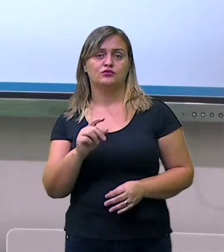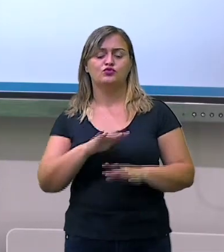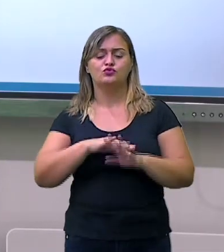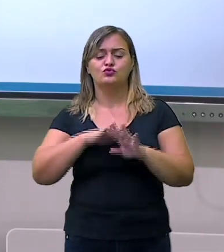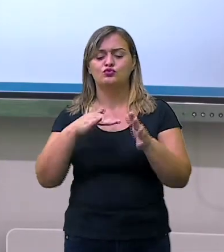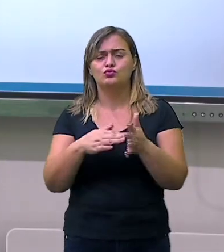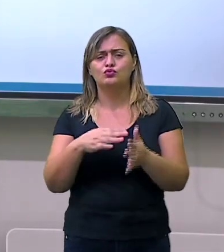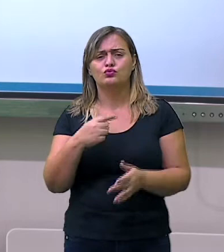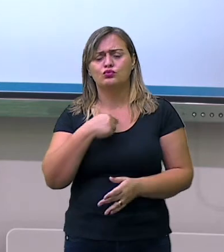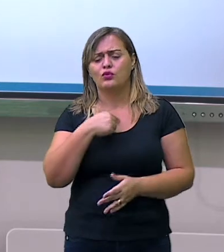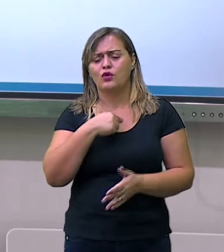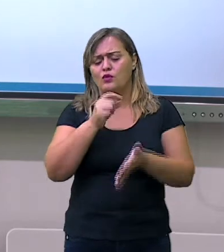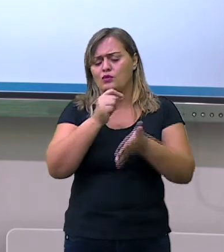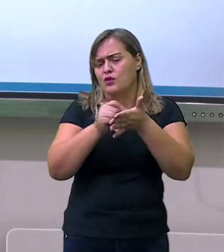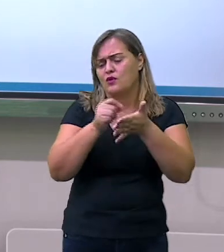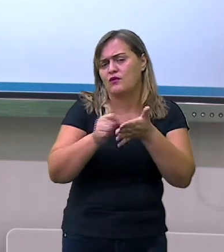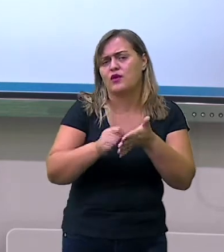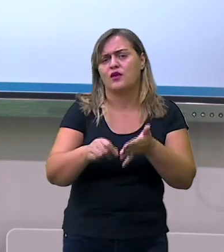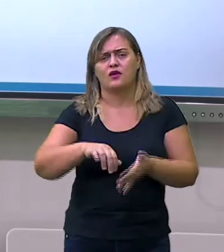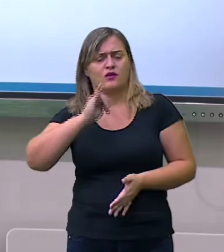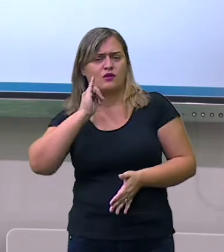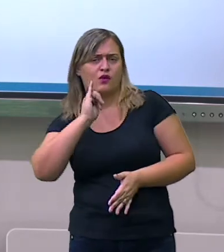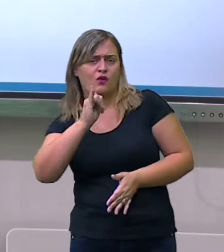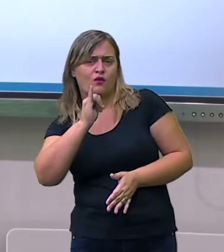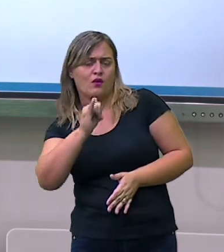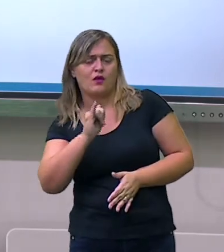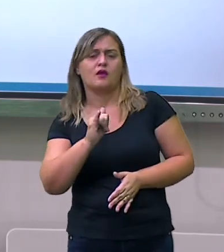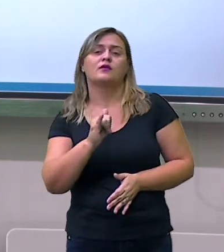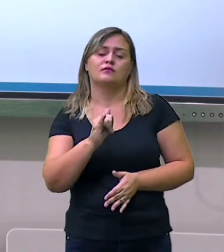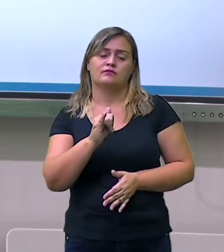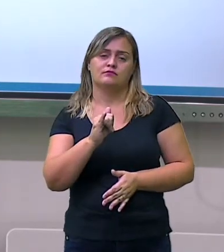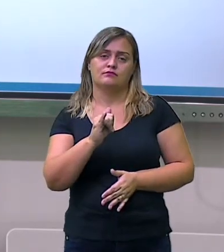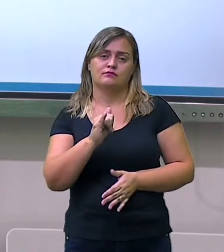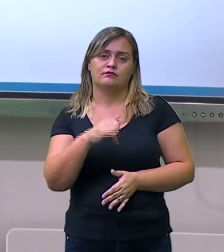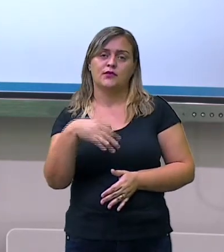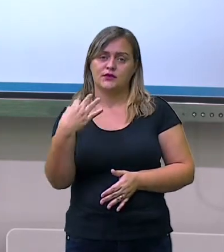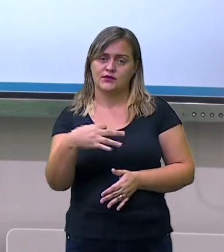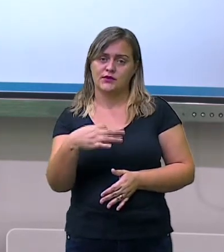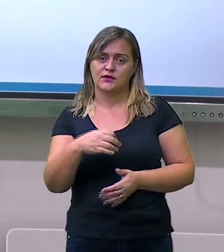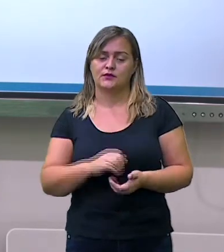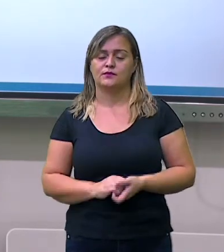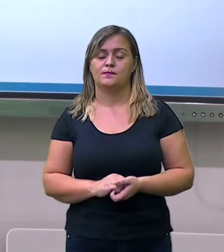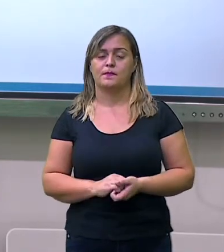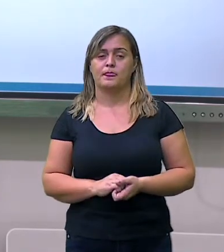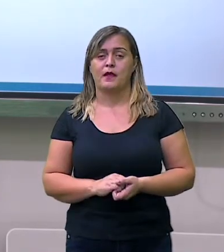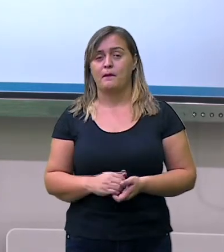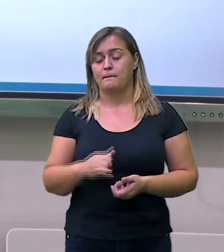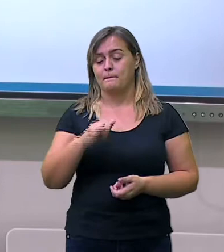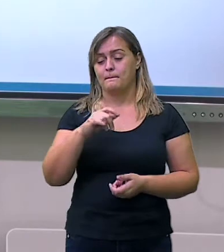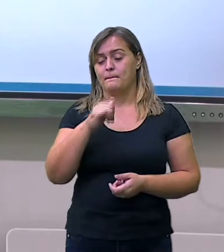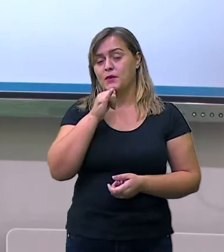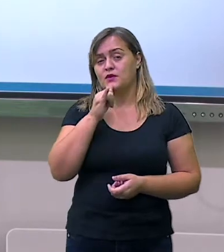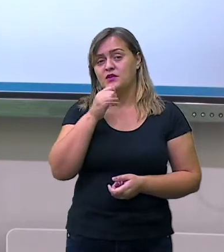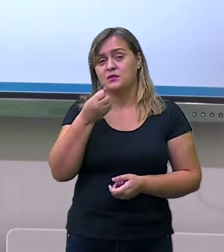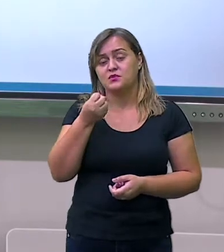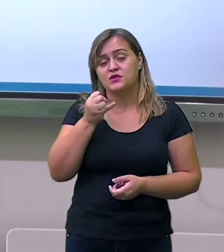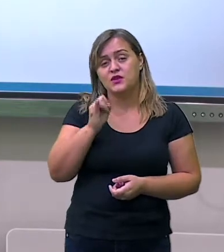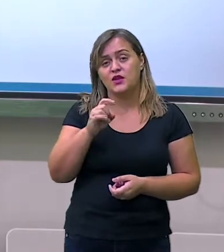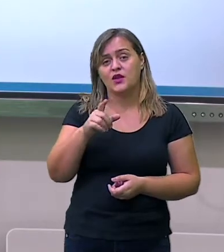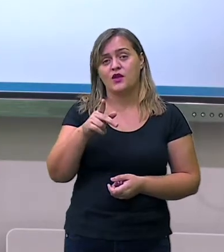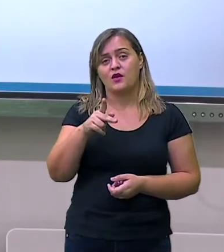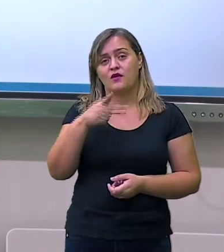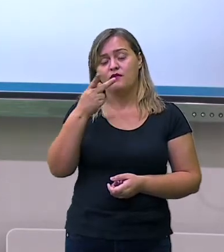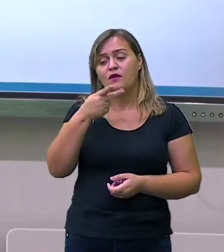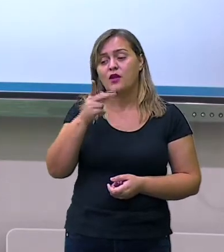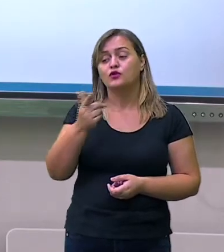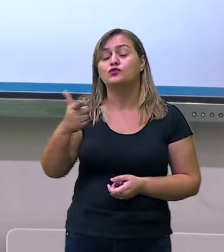escrevi, aquilo que eu falei, principalmente se fere o próximo. Porque a partir do momento que feriu o próximo, já